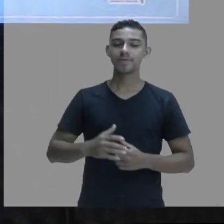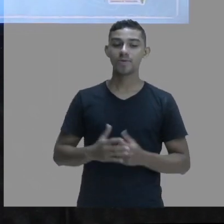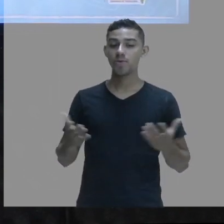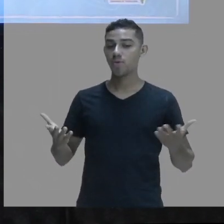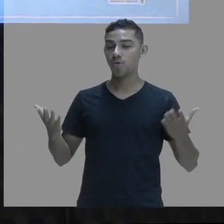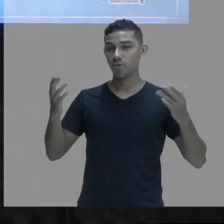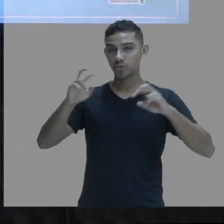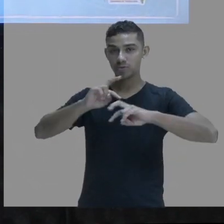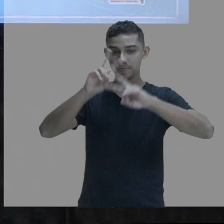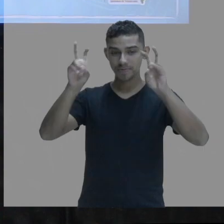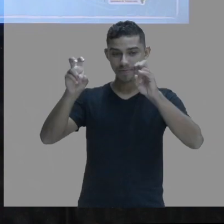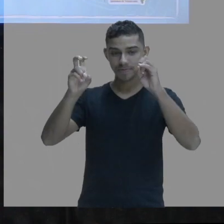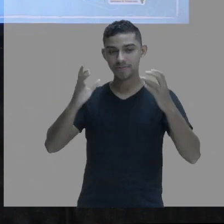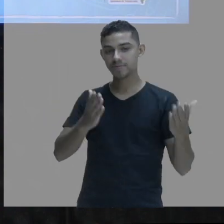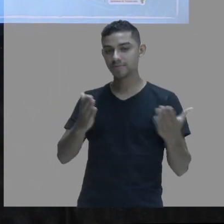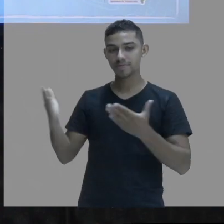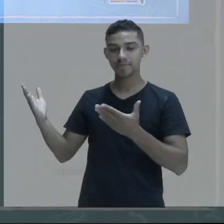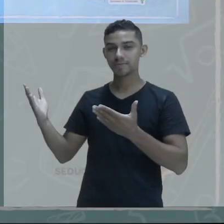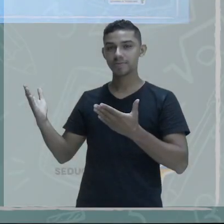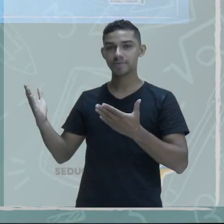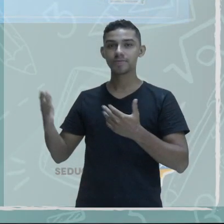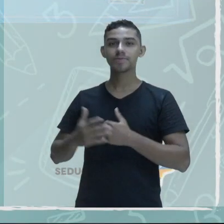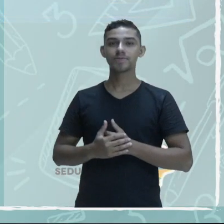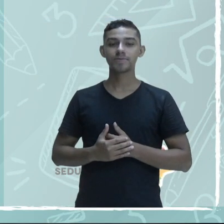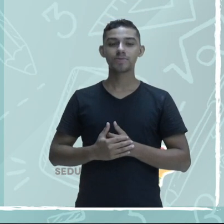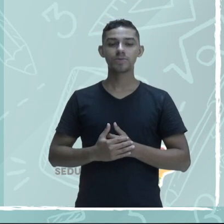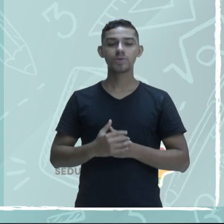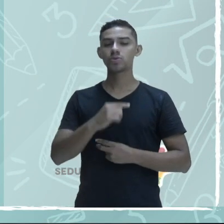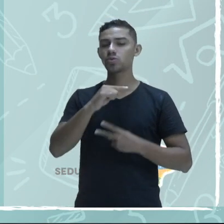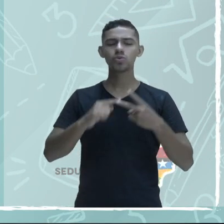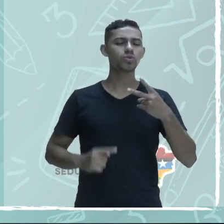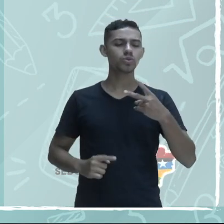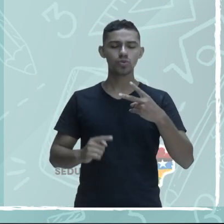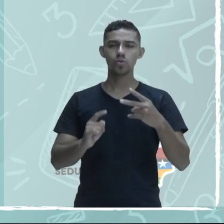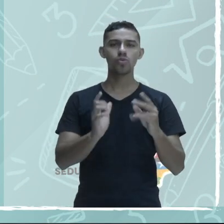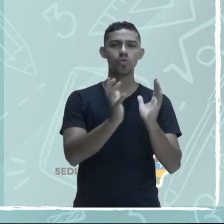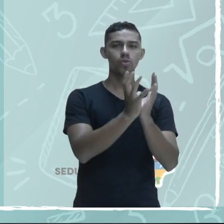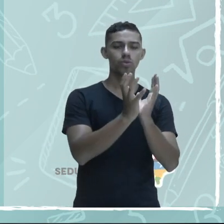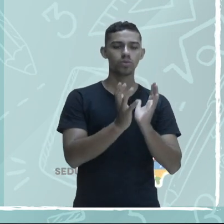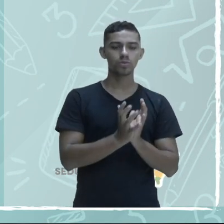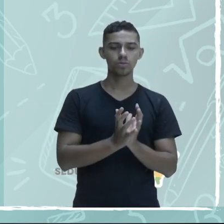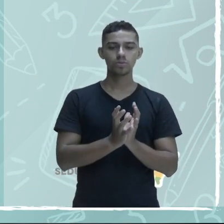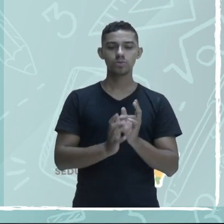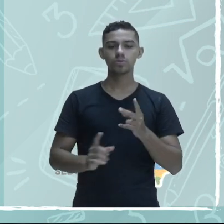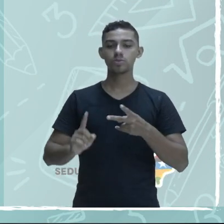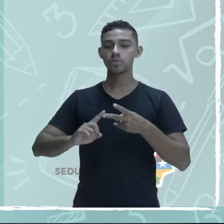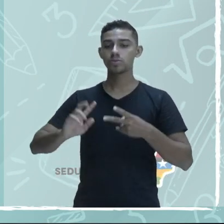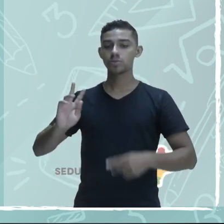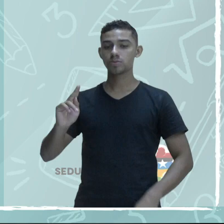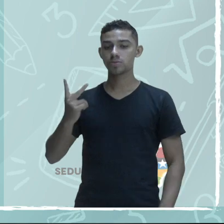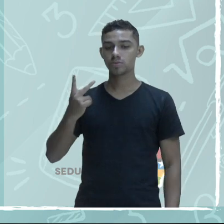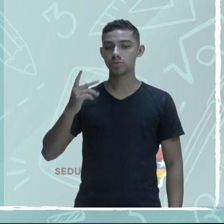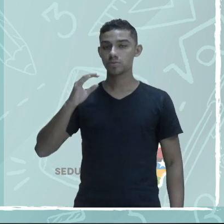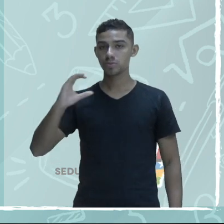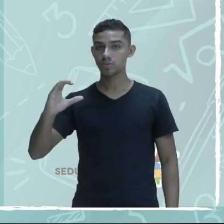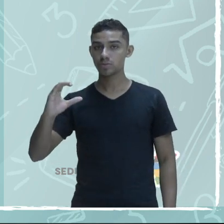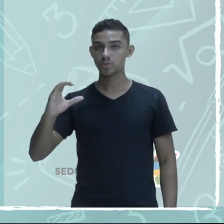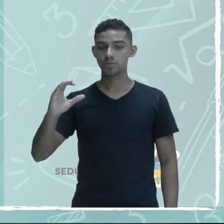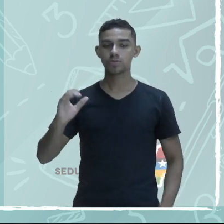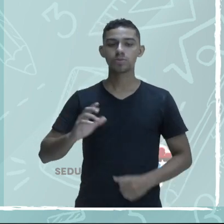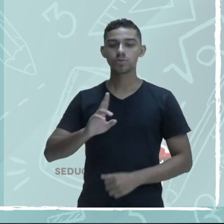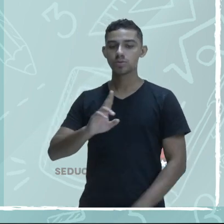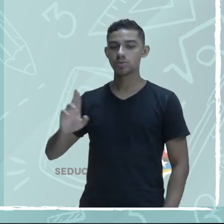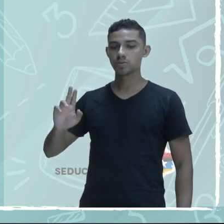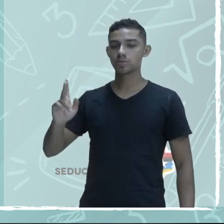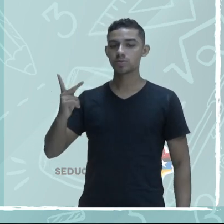vamos aprender um pouco sobre duas classes de hidrocarbonetos, os alcenos e